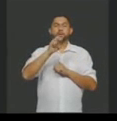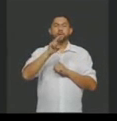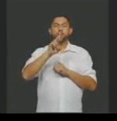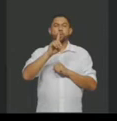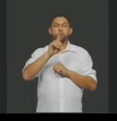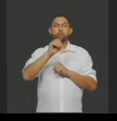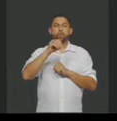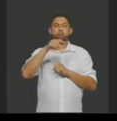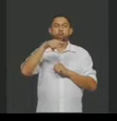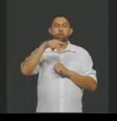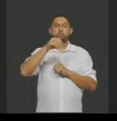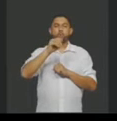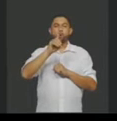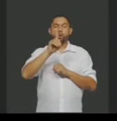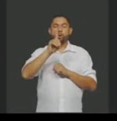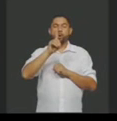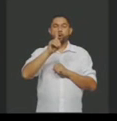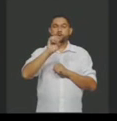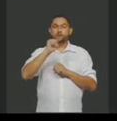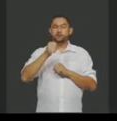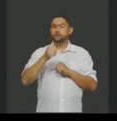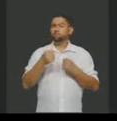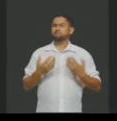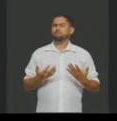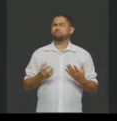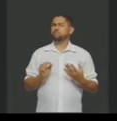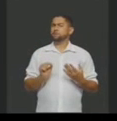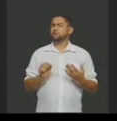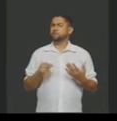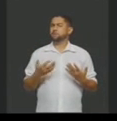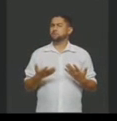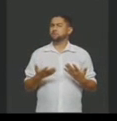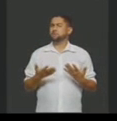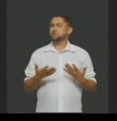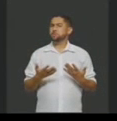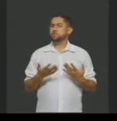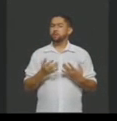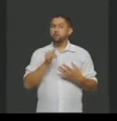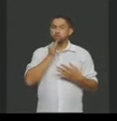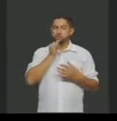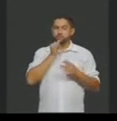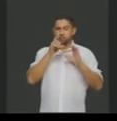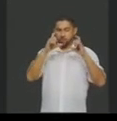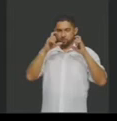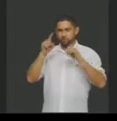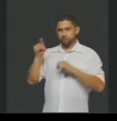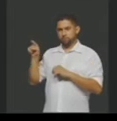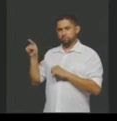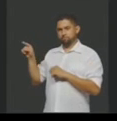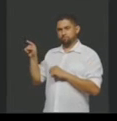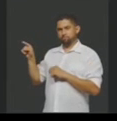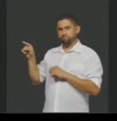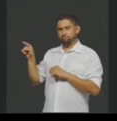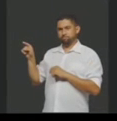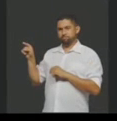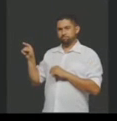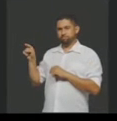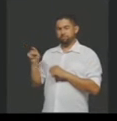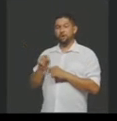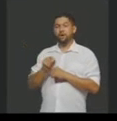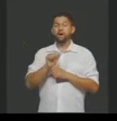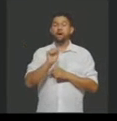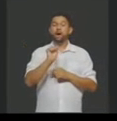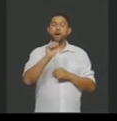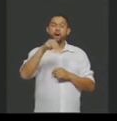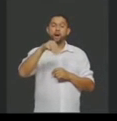parece, né? Risópode, pseudópode. Esse é um exemplo clássico que nós temos, que são as amebas.